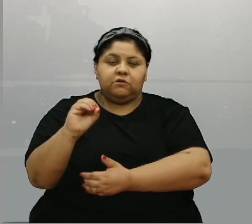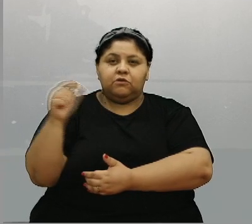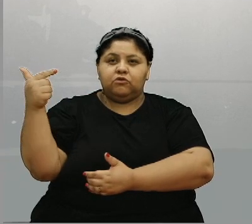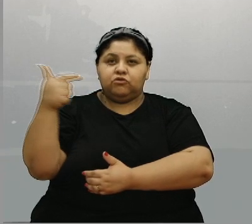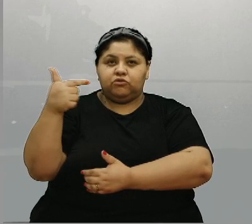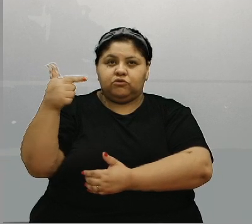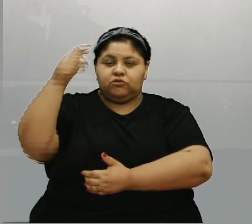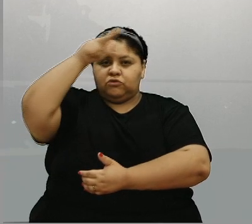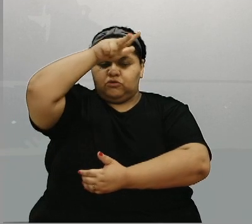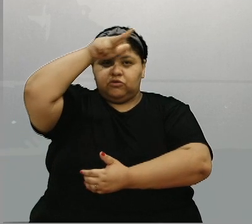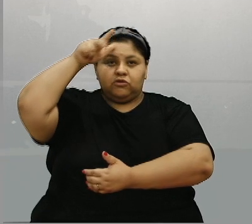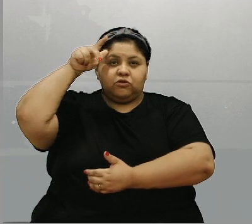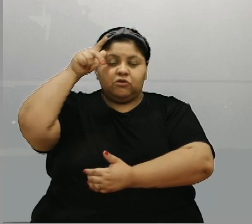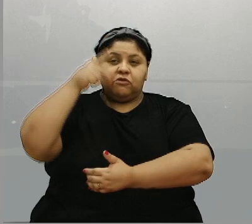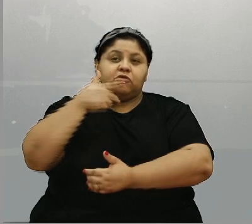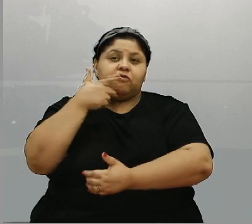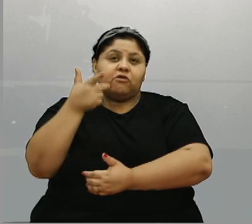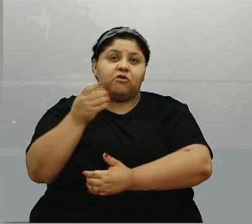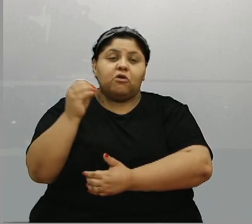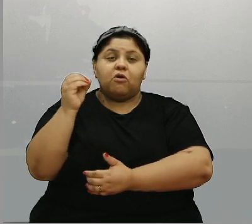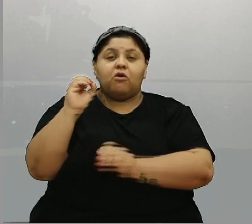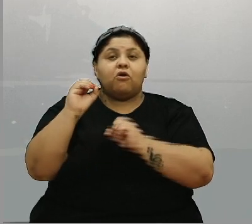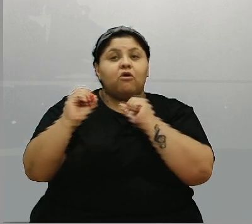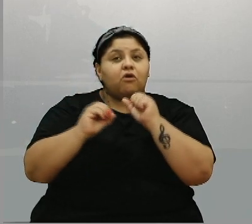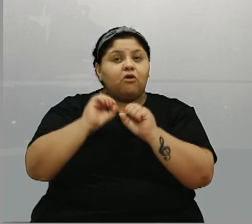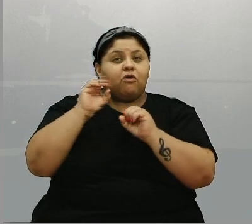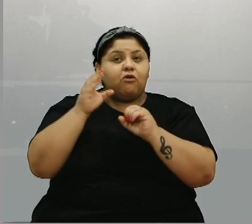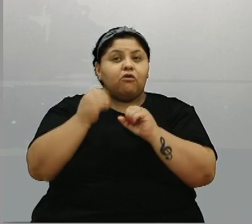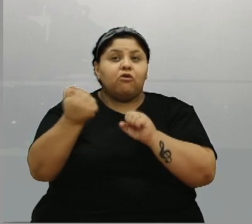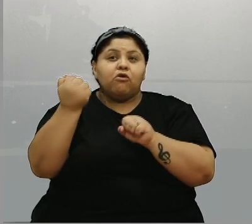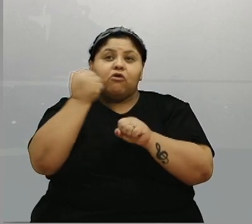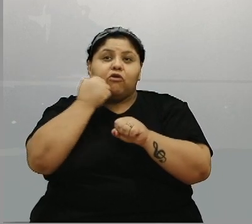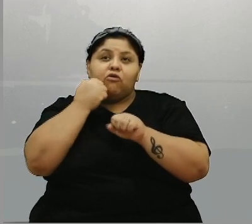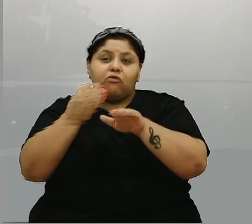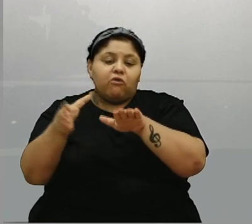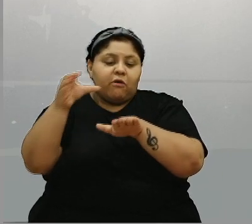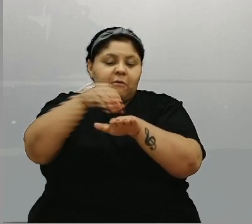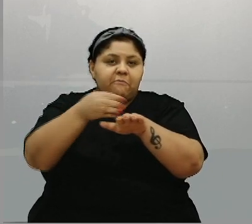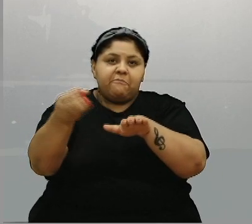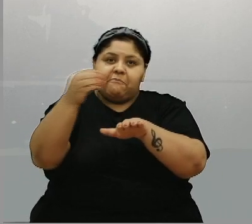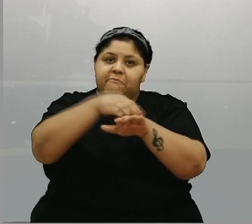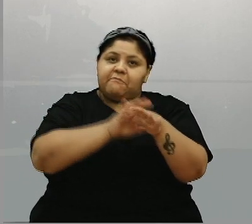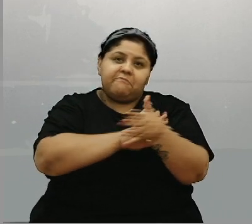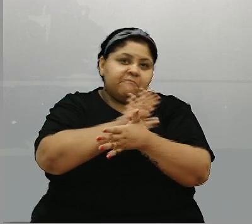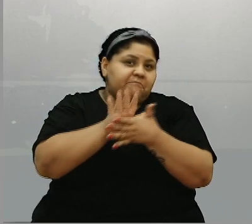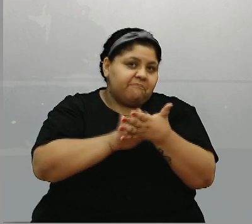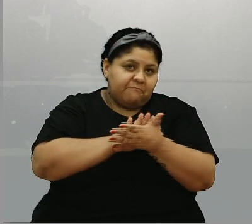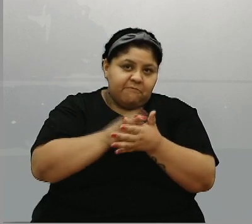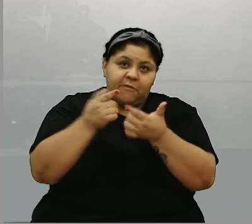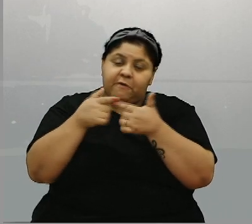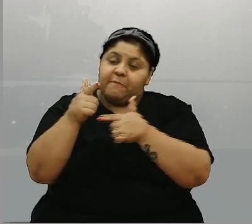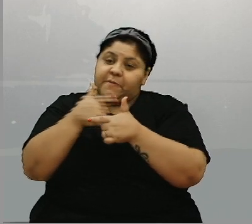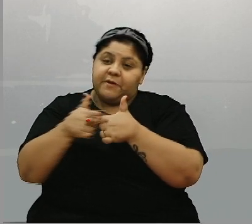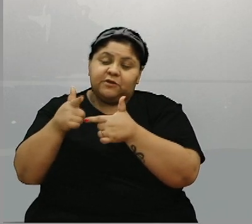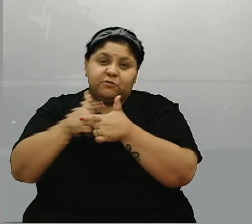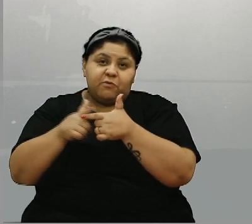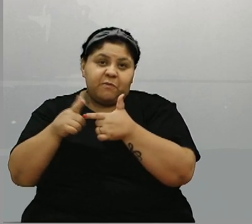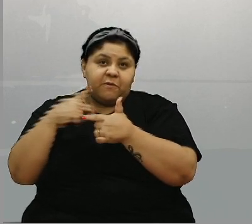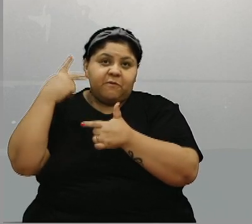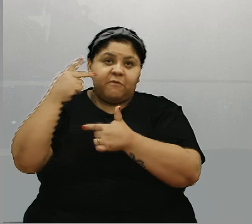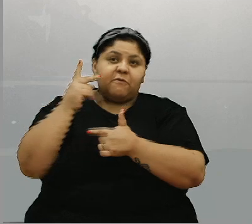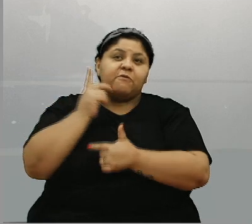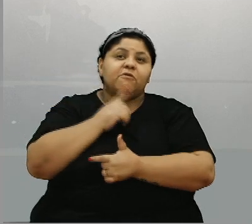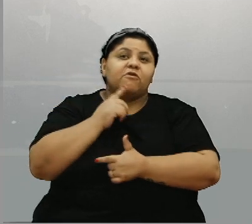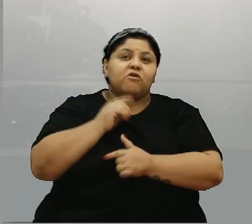subprefeito, e ele disse: Rafael, o que nós vamos conseguir é só botar as pedras no lugar e nada mais que isso. Só que o problema, vereador Renato Oliveira, é que toda